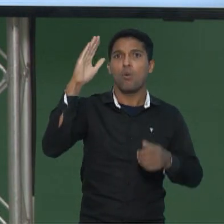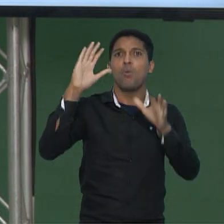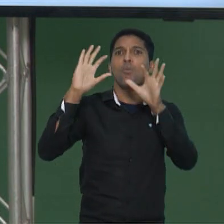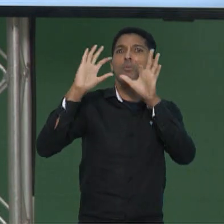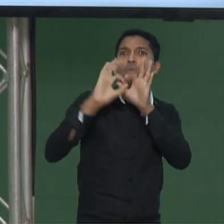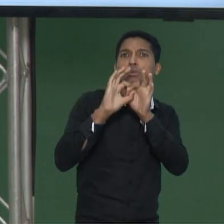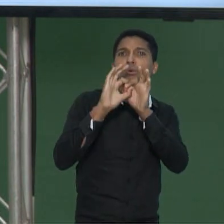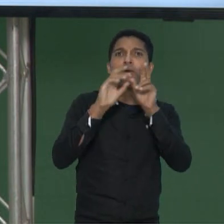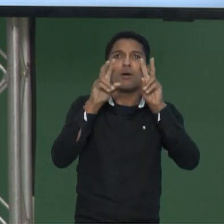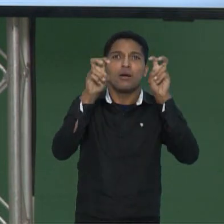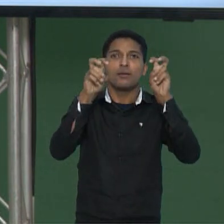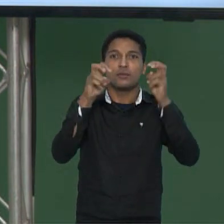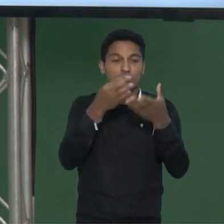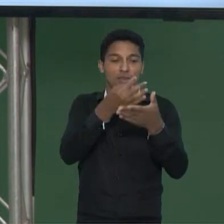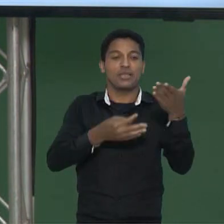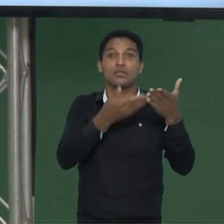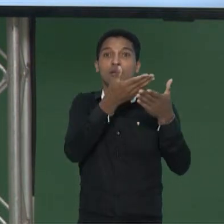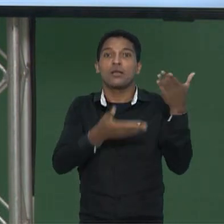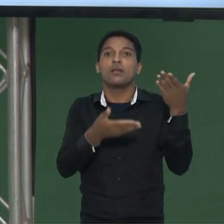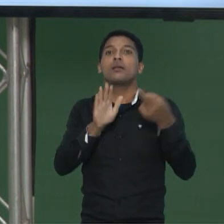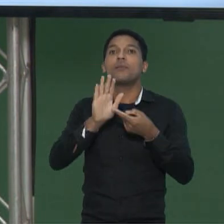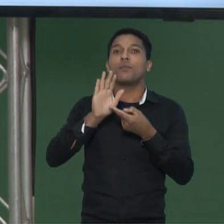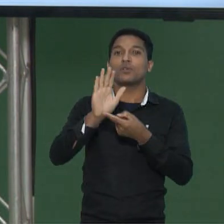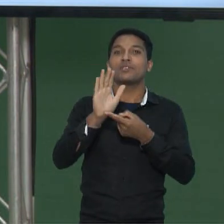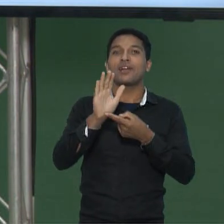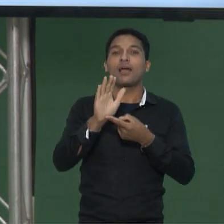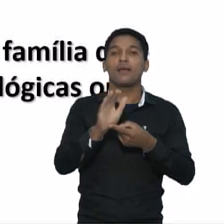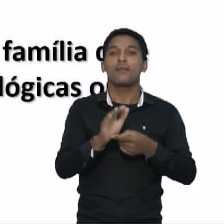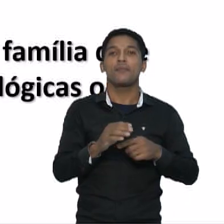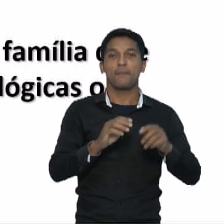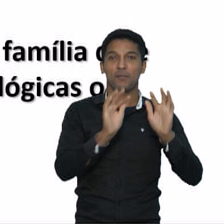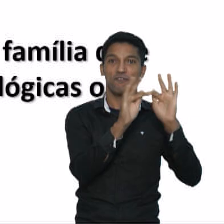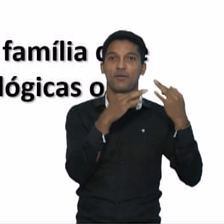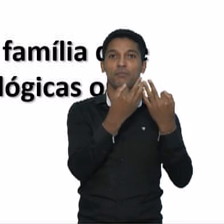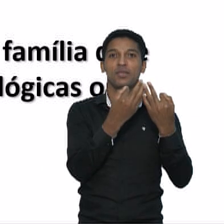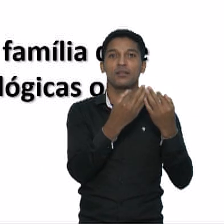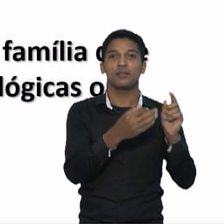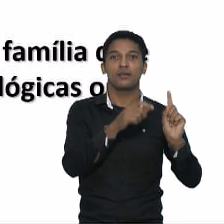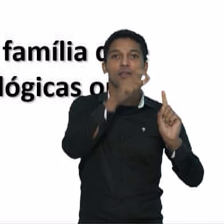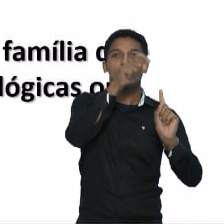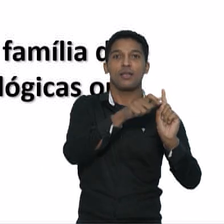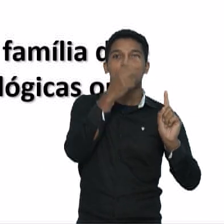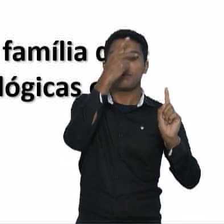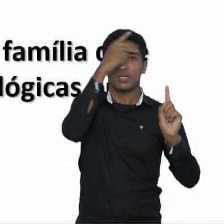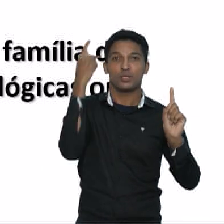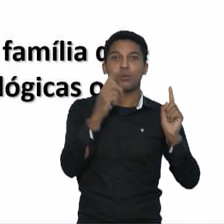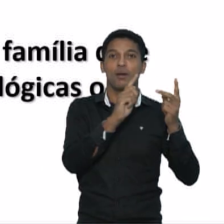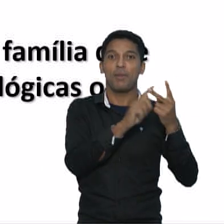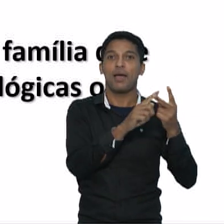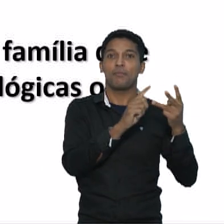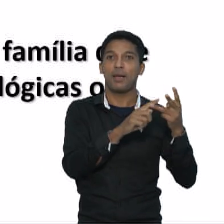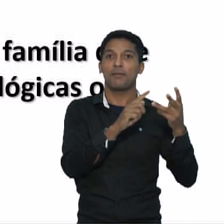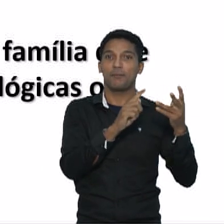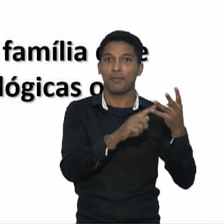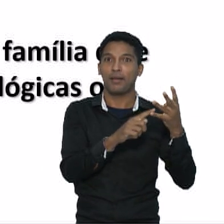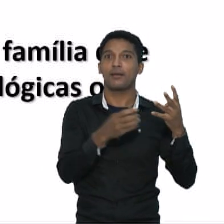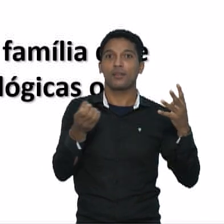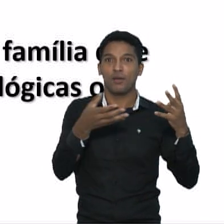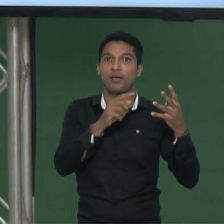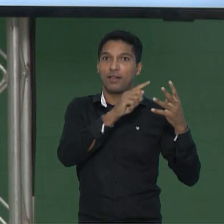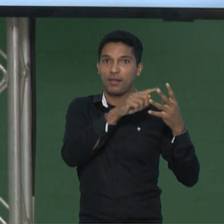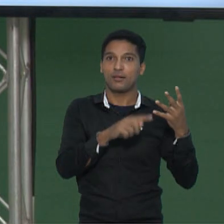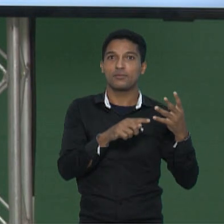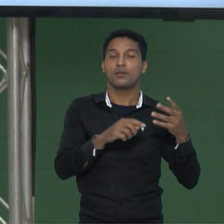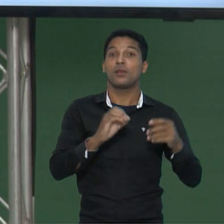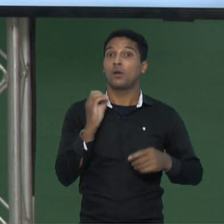apresentar novos membros da família ou falar sobre configurações de família. Lembram que na